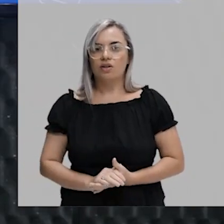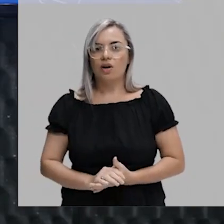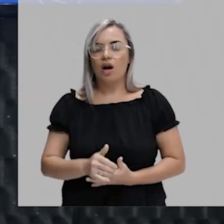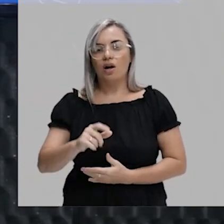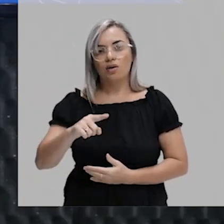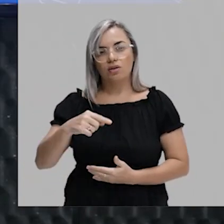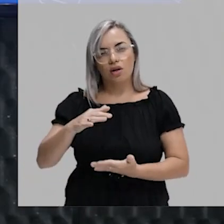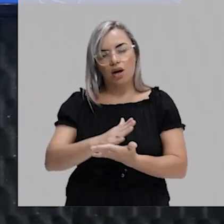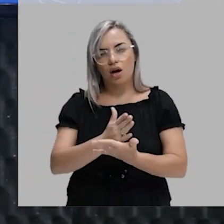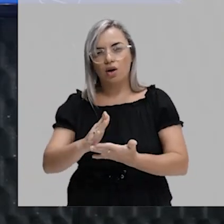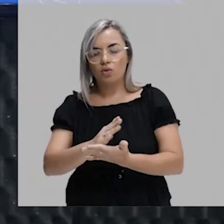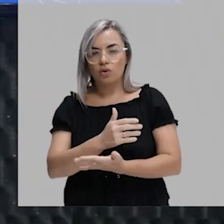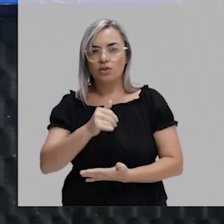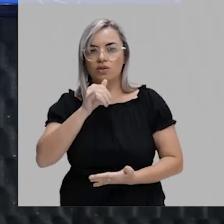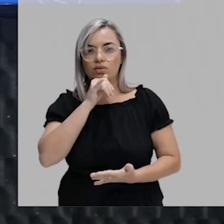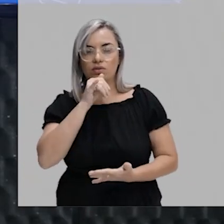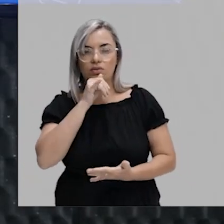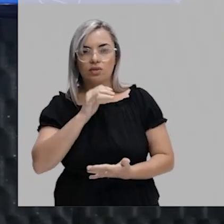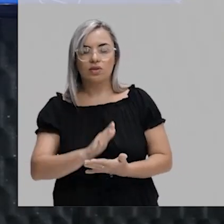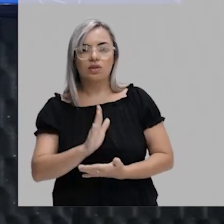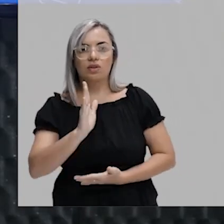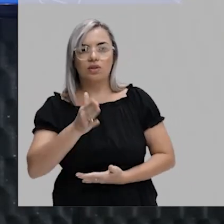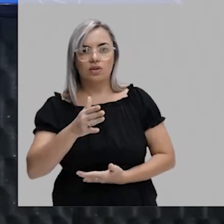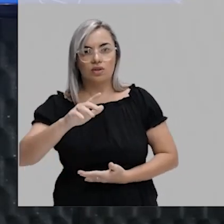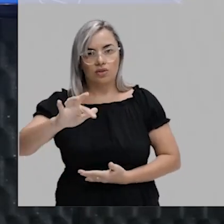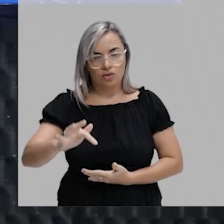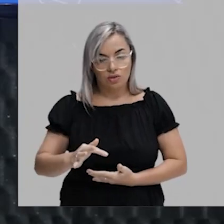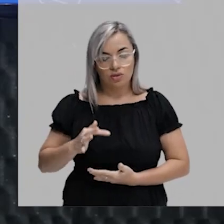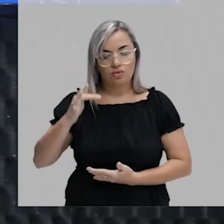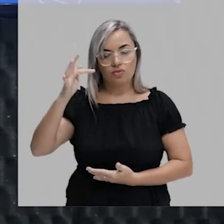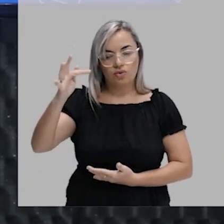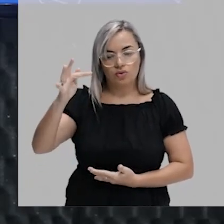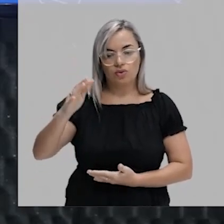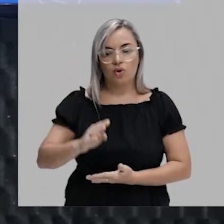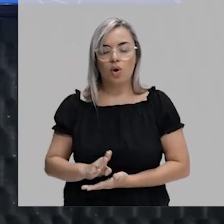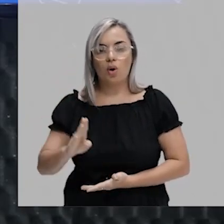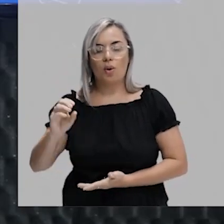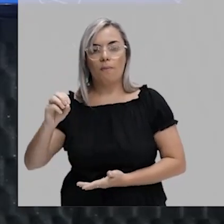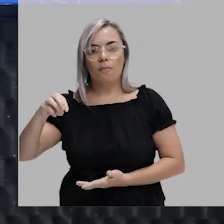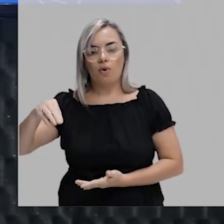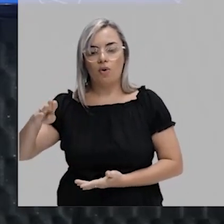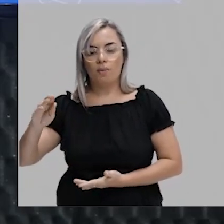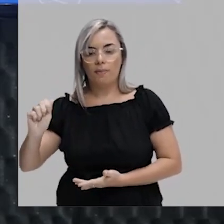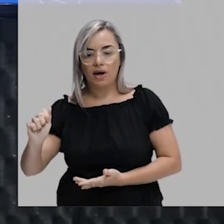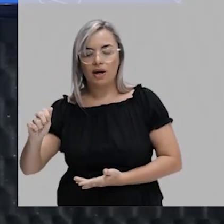vocês quando a gente for estudar, por exemplo, bomba de sódio e potássio. Tá?